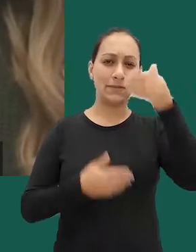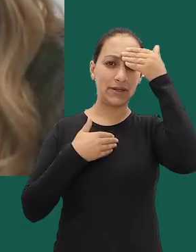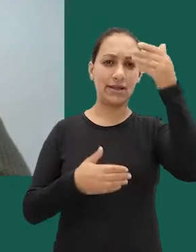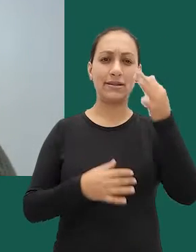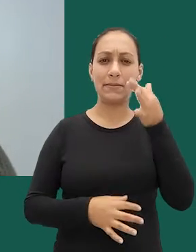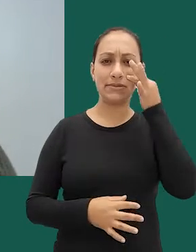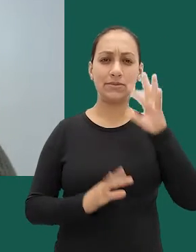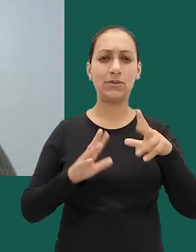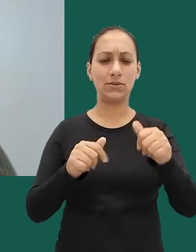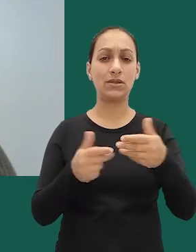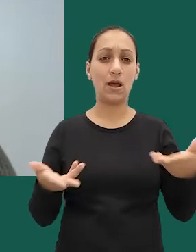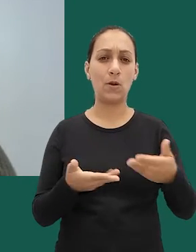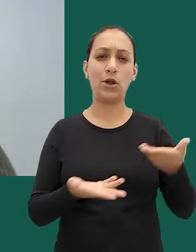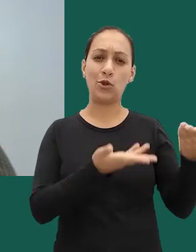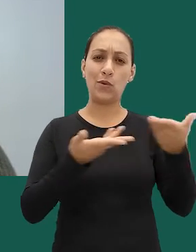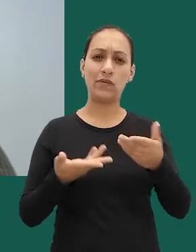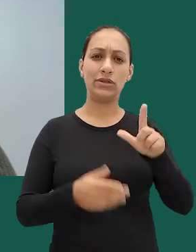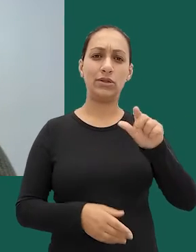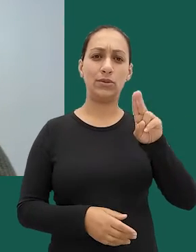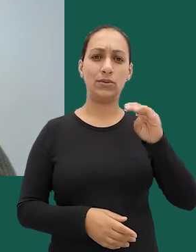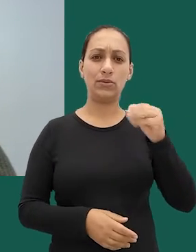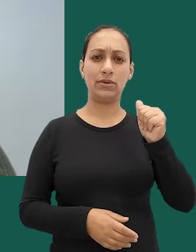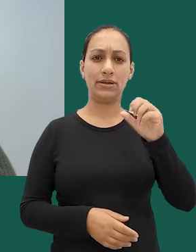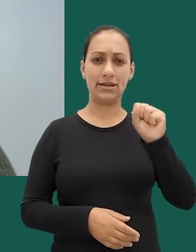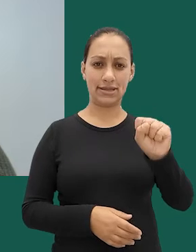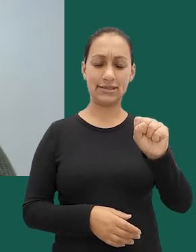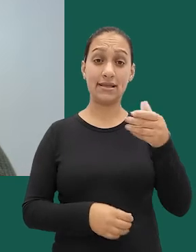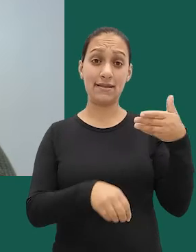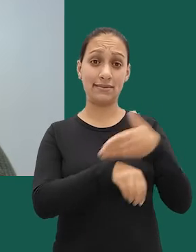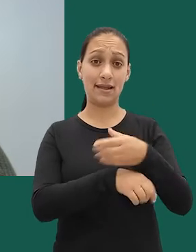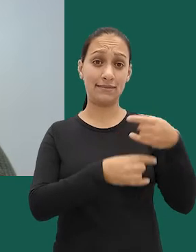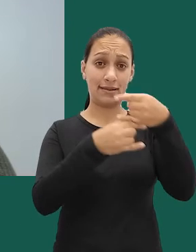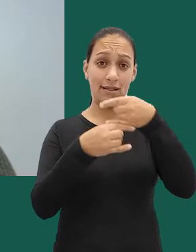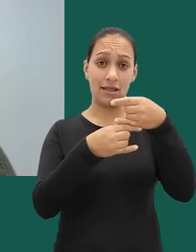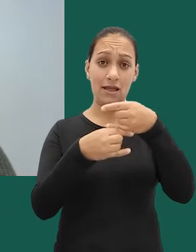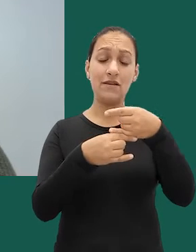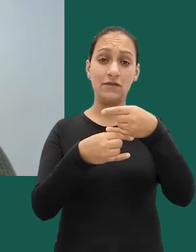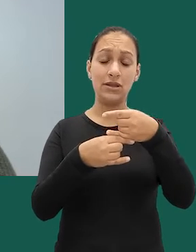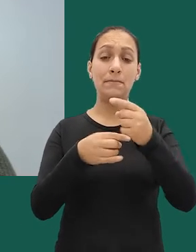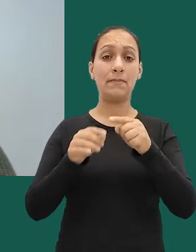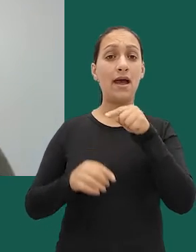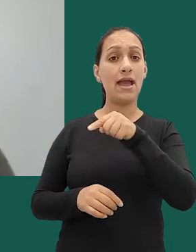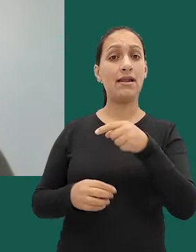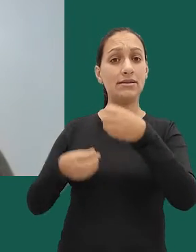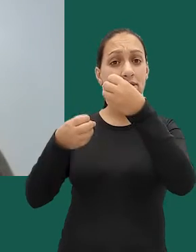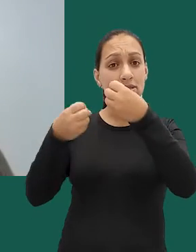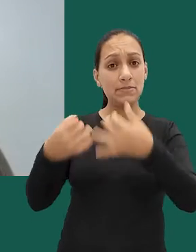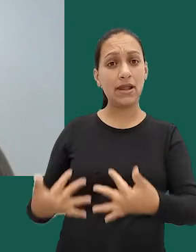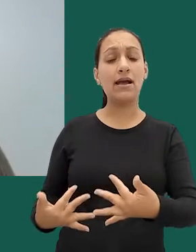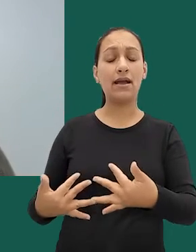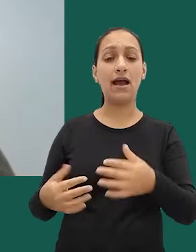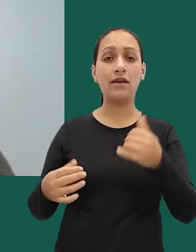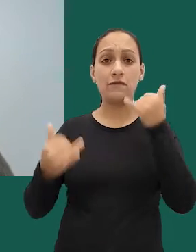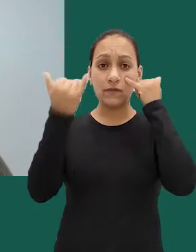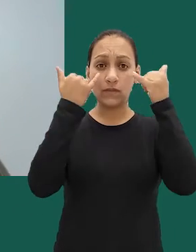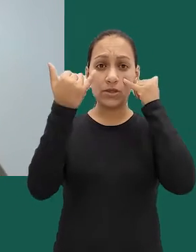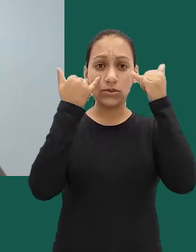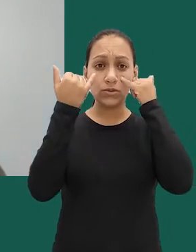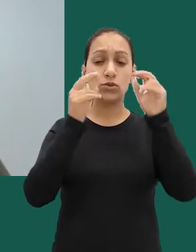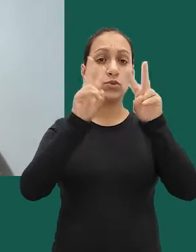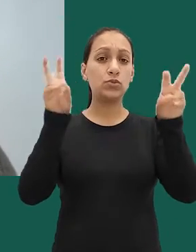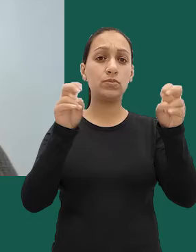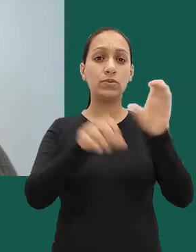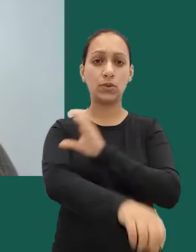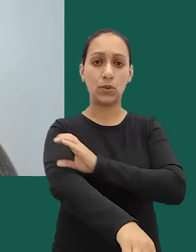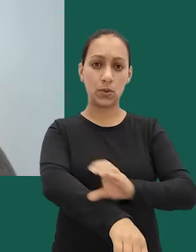gente convida o Lucas, né, para entrar na live conosco, para que ele possa passar mais informações quanto ao